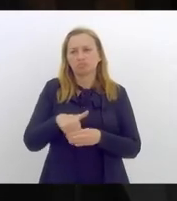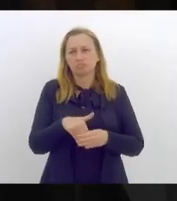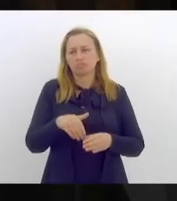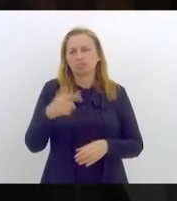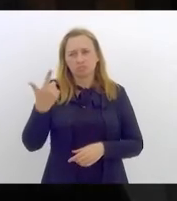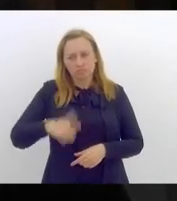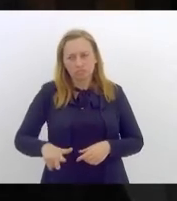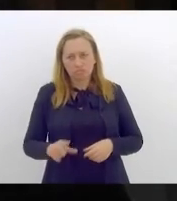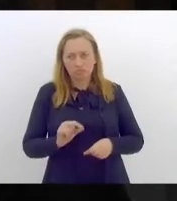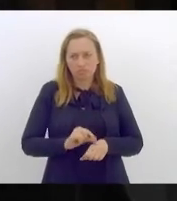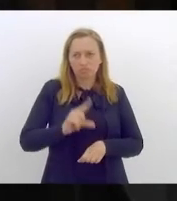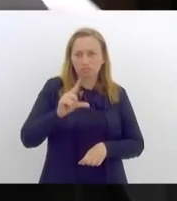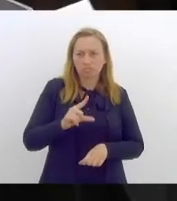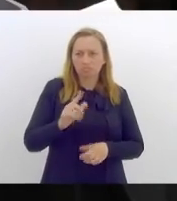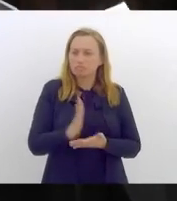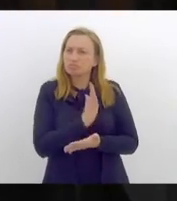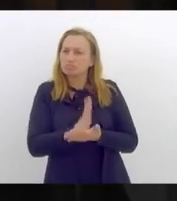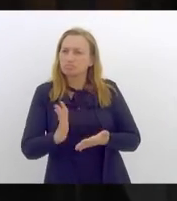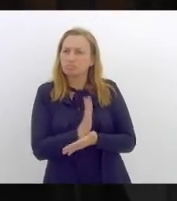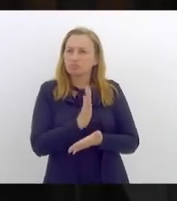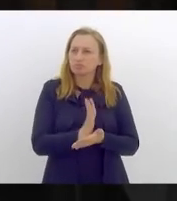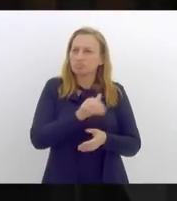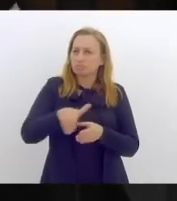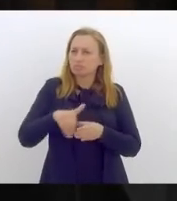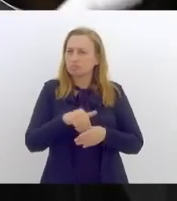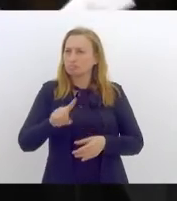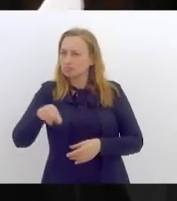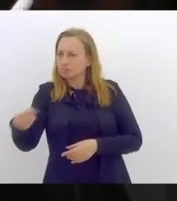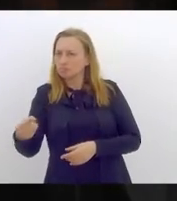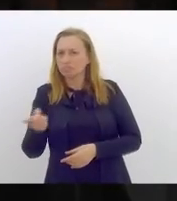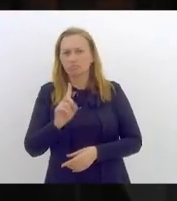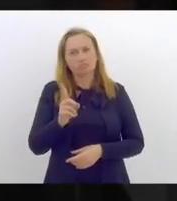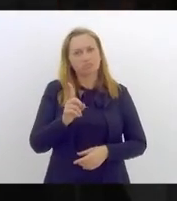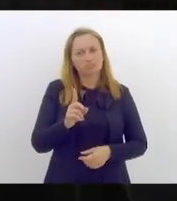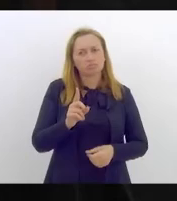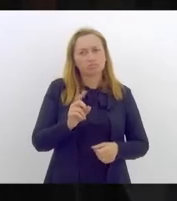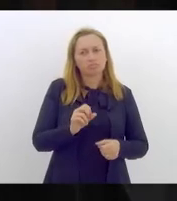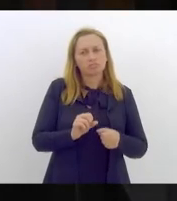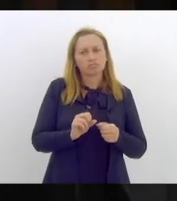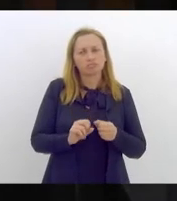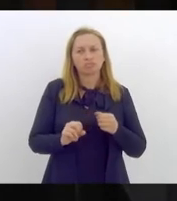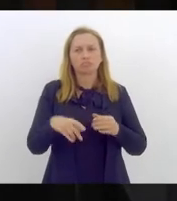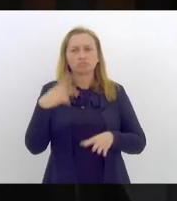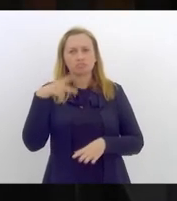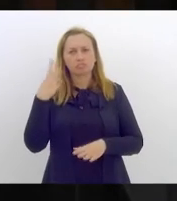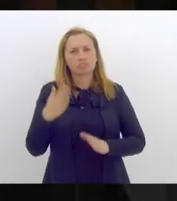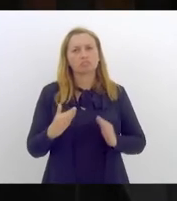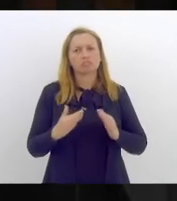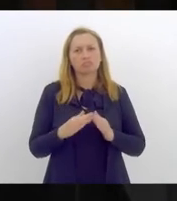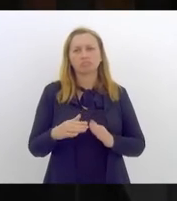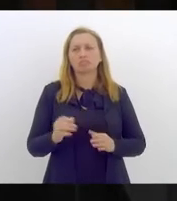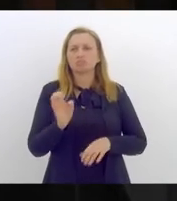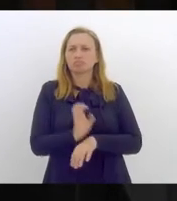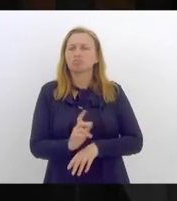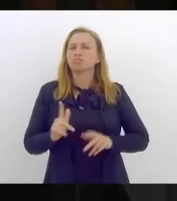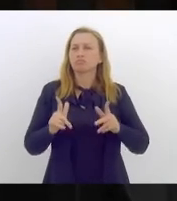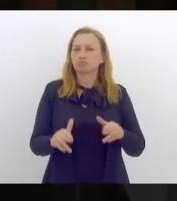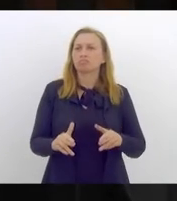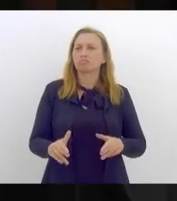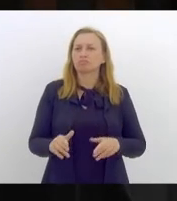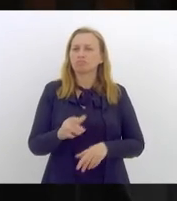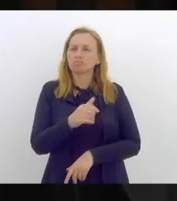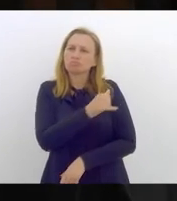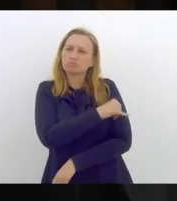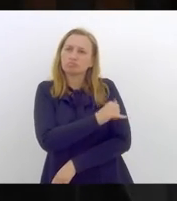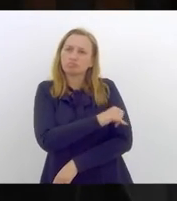novo para tentar ganhar alguns votinhos por aí? Não é assim que se faz política habitacional num estado como o Rio de Janeiro,